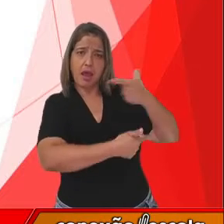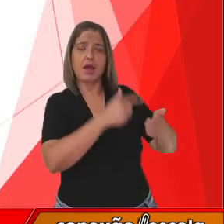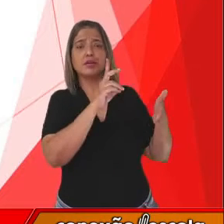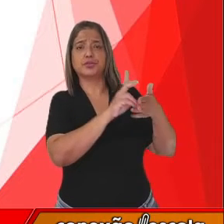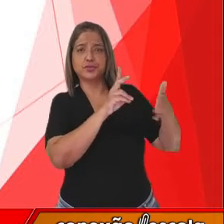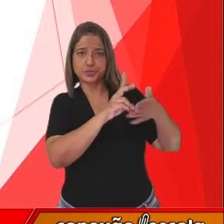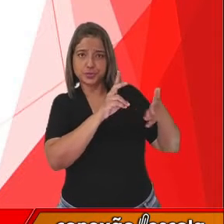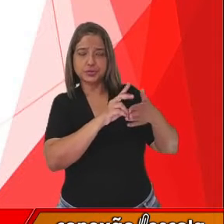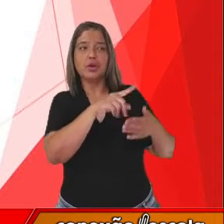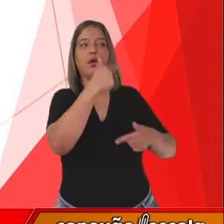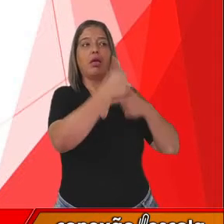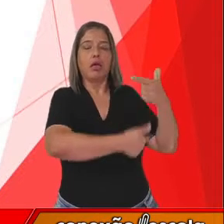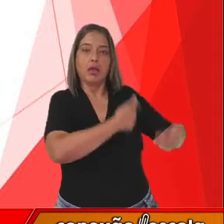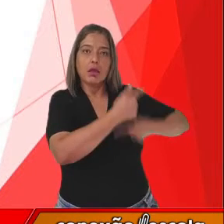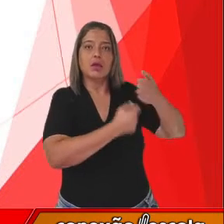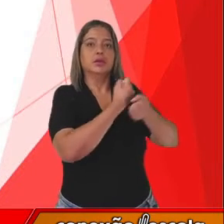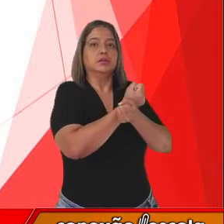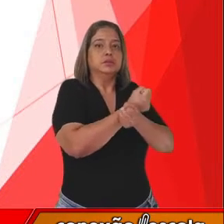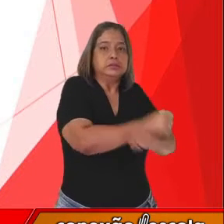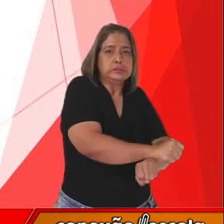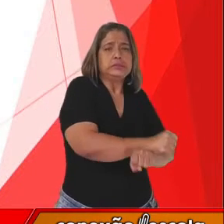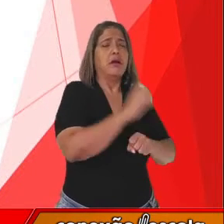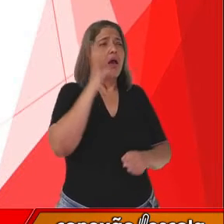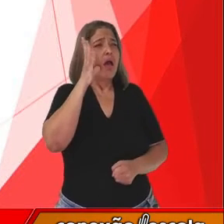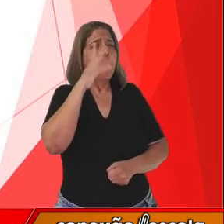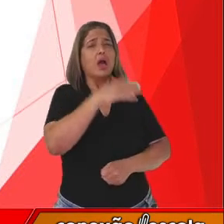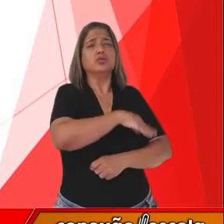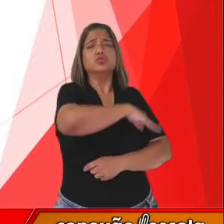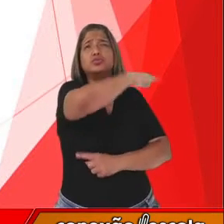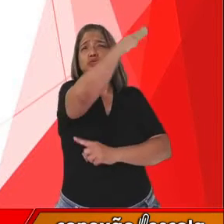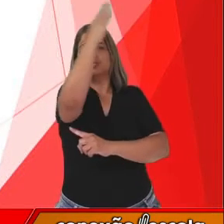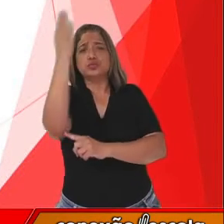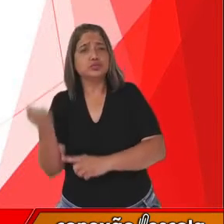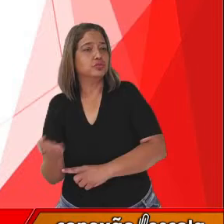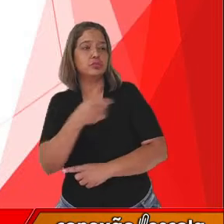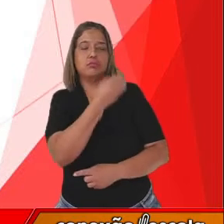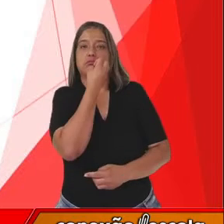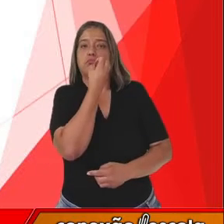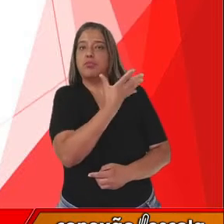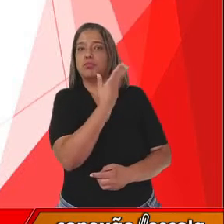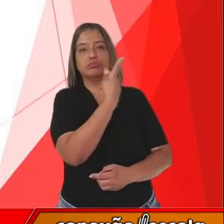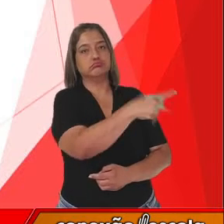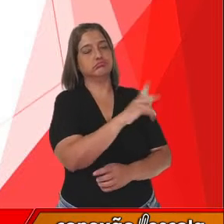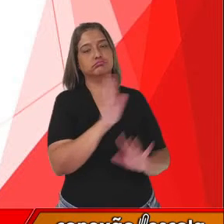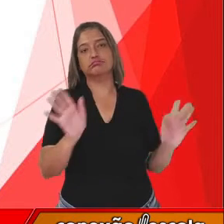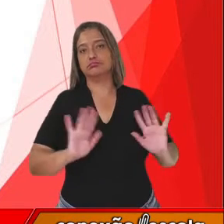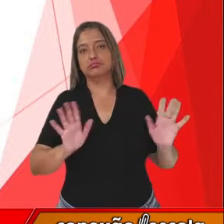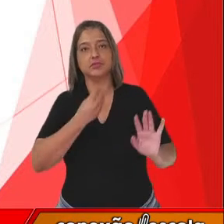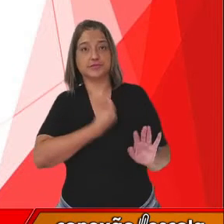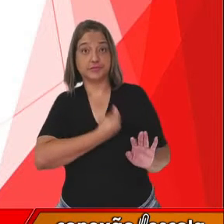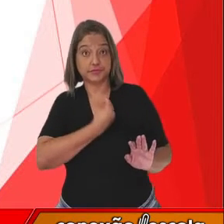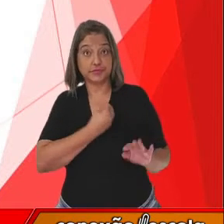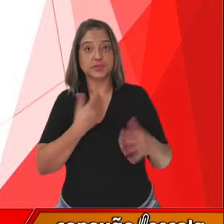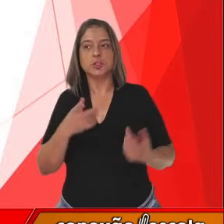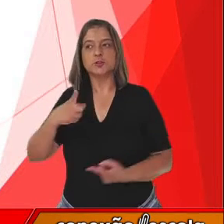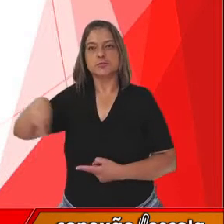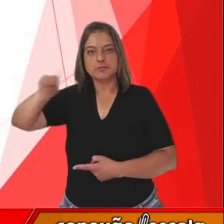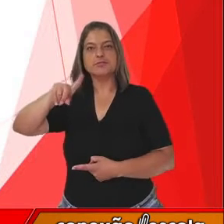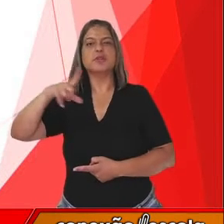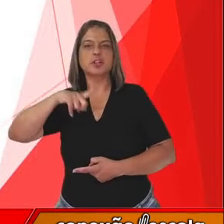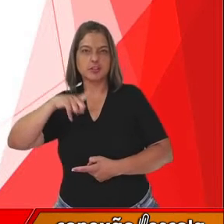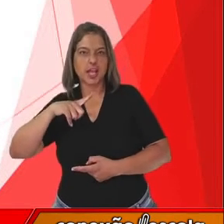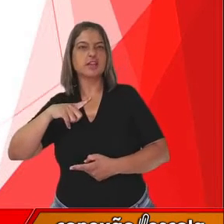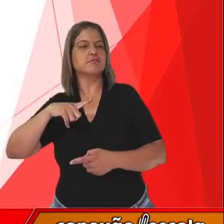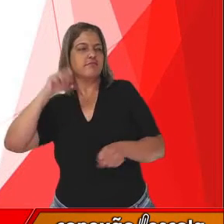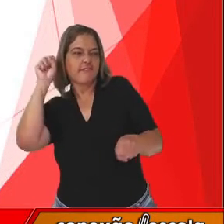grande escala não era comum para os índios. Os colonizadores utilizaram-se de ameaças, da